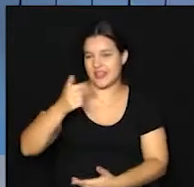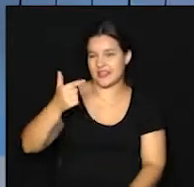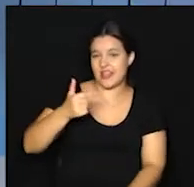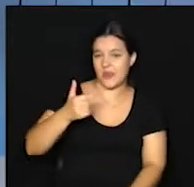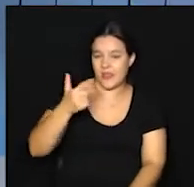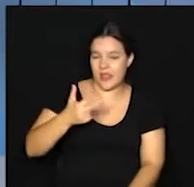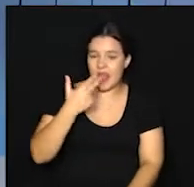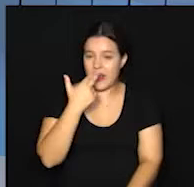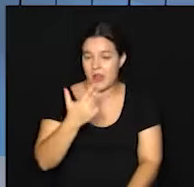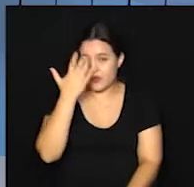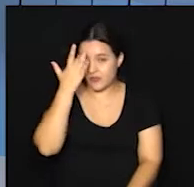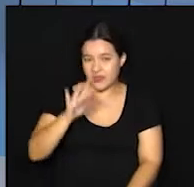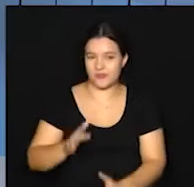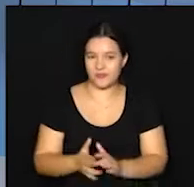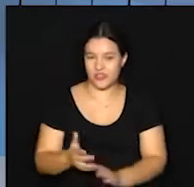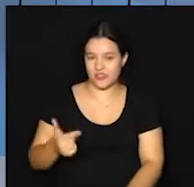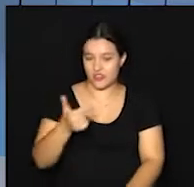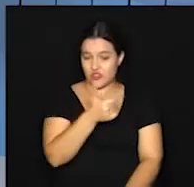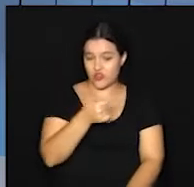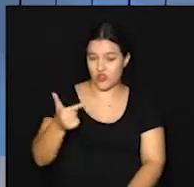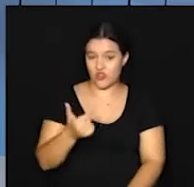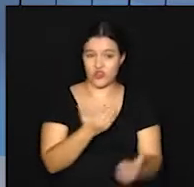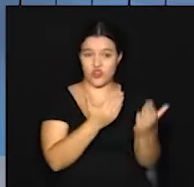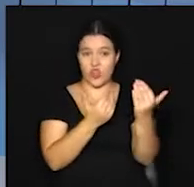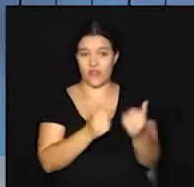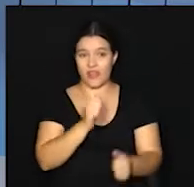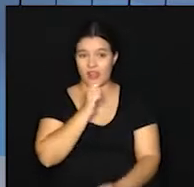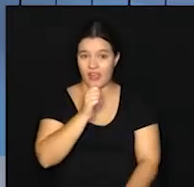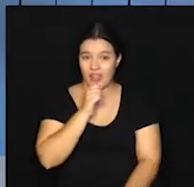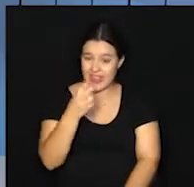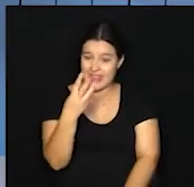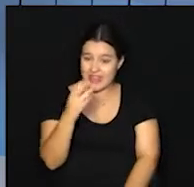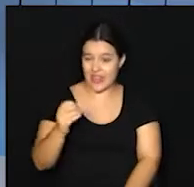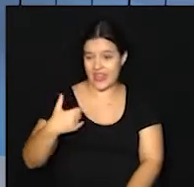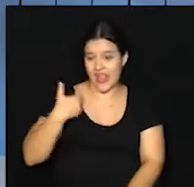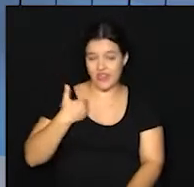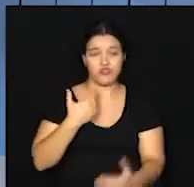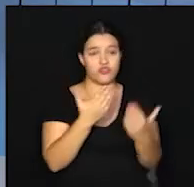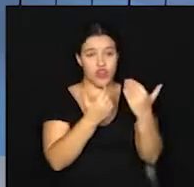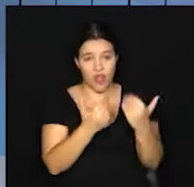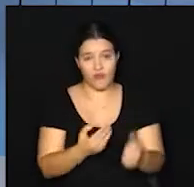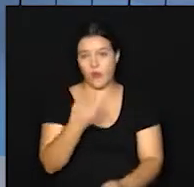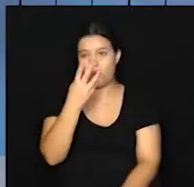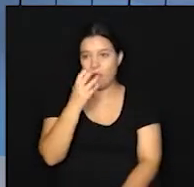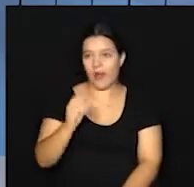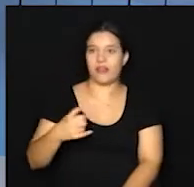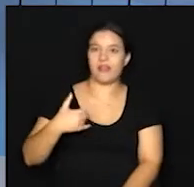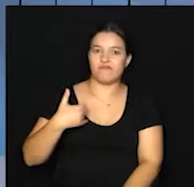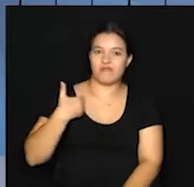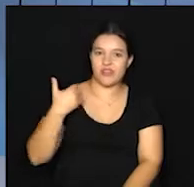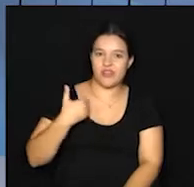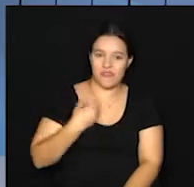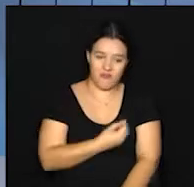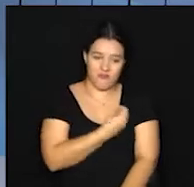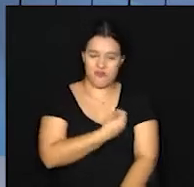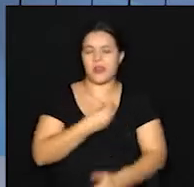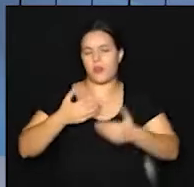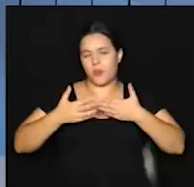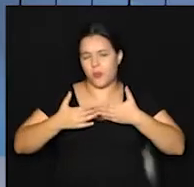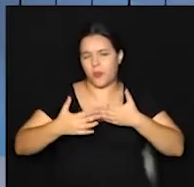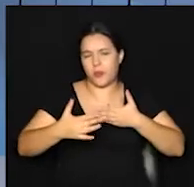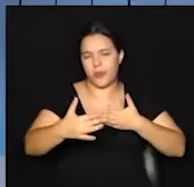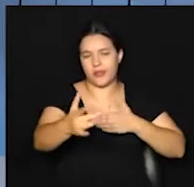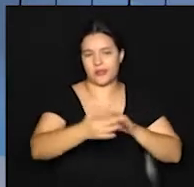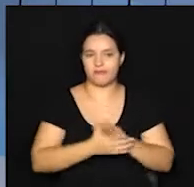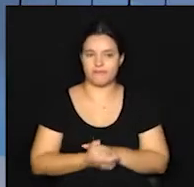terceira língua. Pô, 22 anos é muito jovem, 30 anos é jovem ainda, 40 anos é jovem, você tem uma vida inteira pela frente. Então, eu acho que